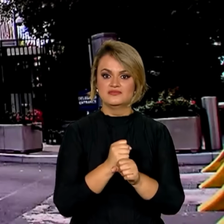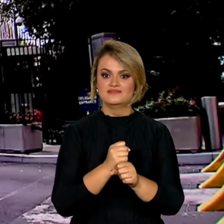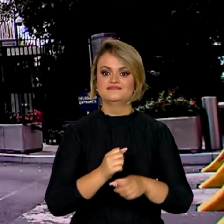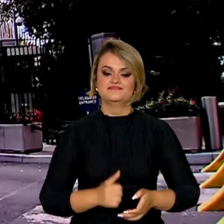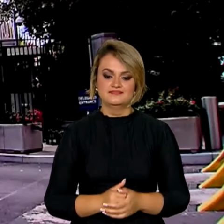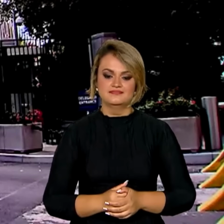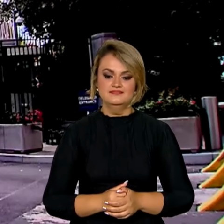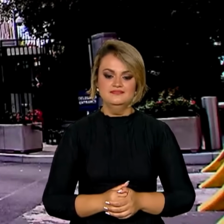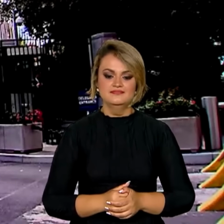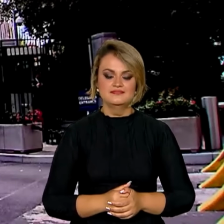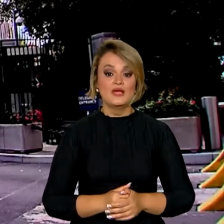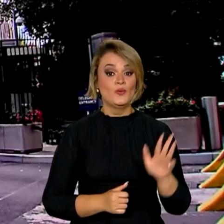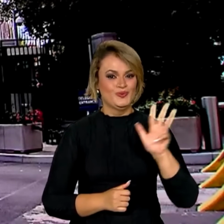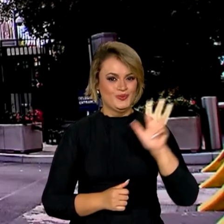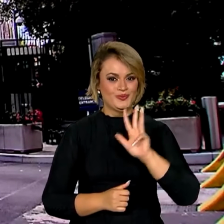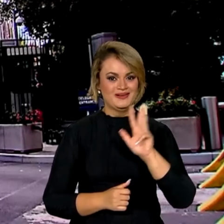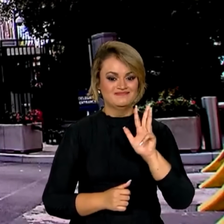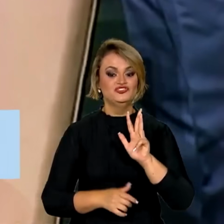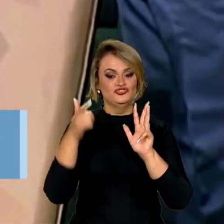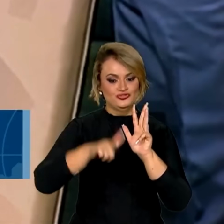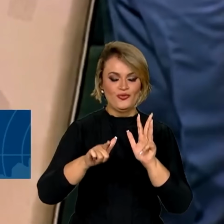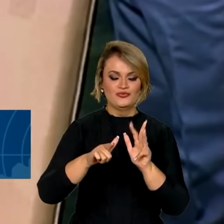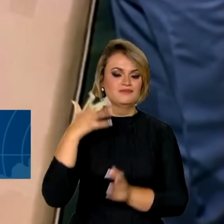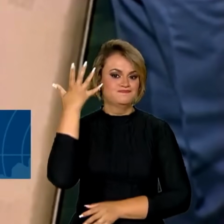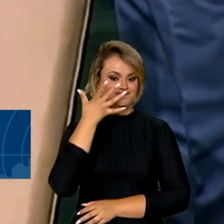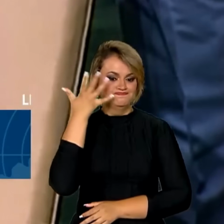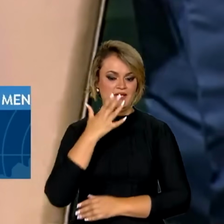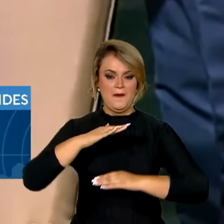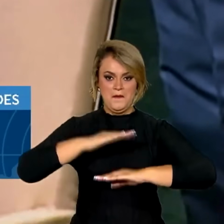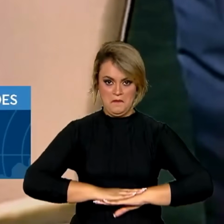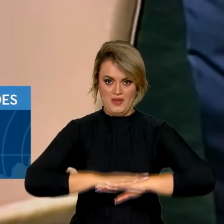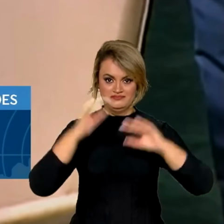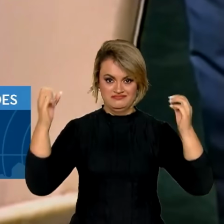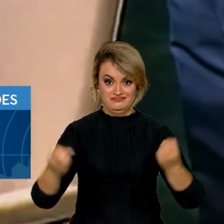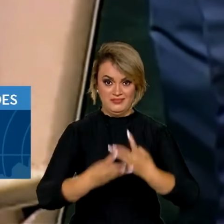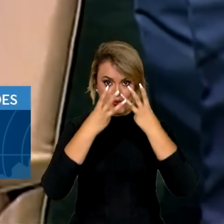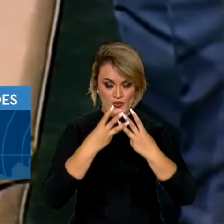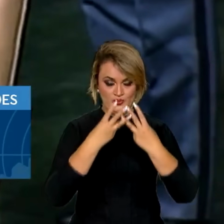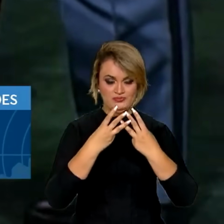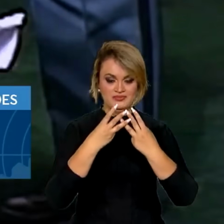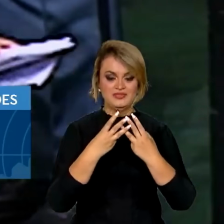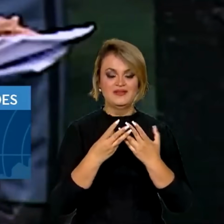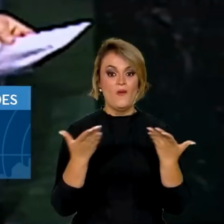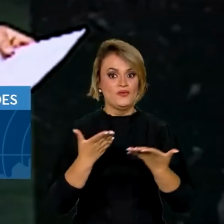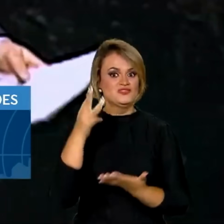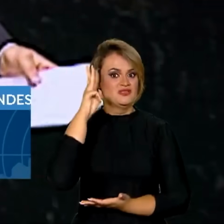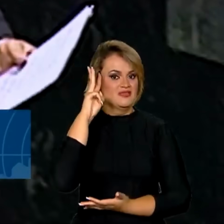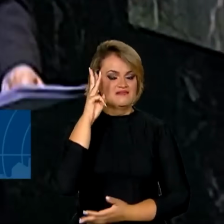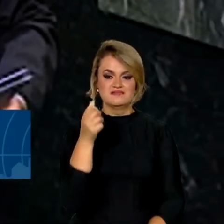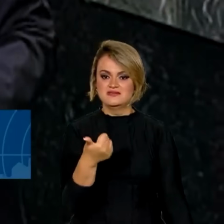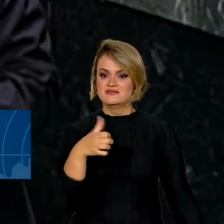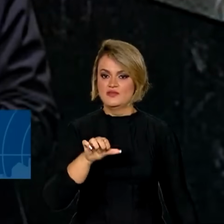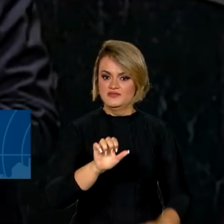o buco ele tá desesperado para poder dizer assim olha eu tô seguindo isso aqui por conta da ordem que veio de